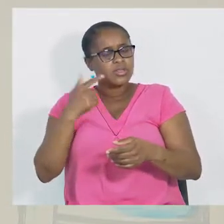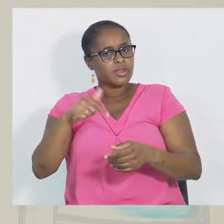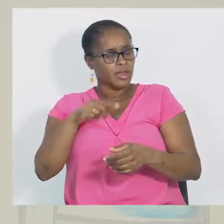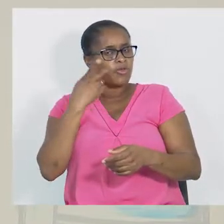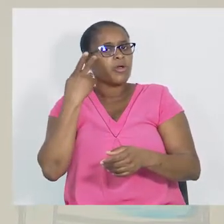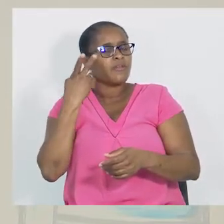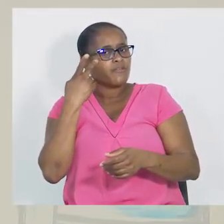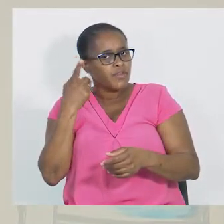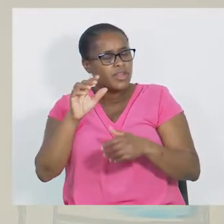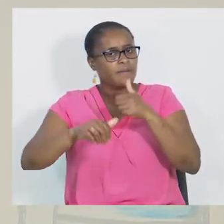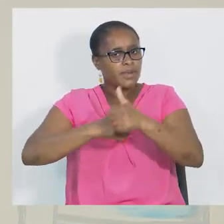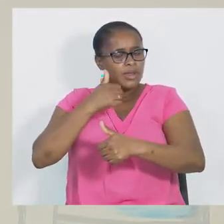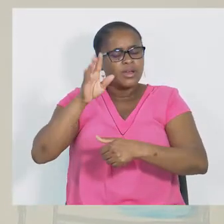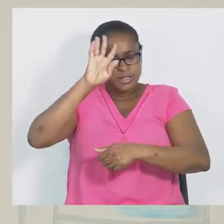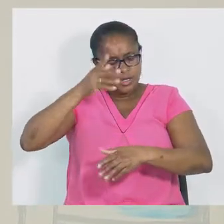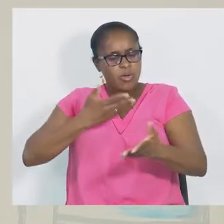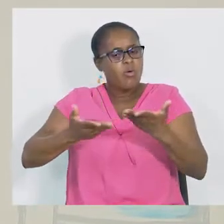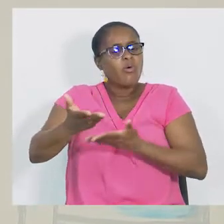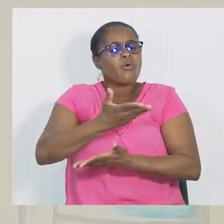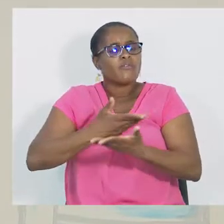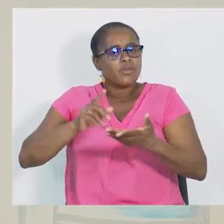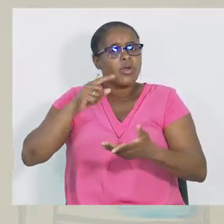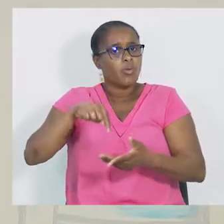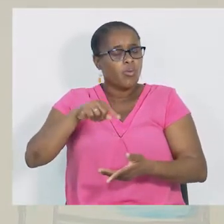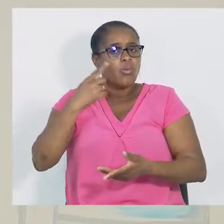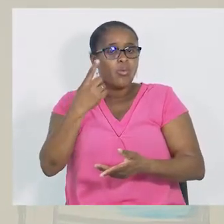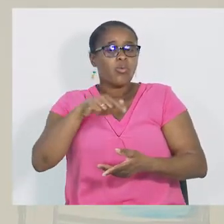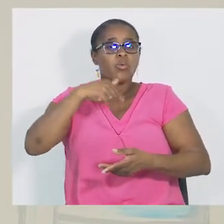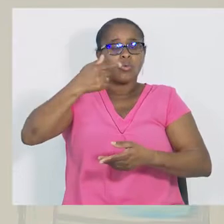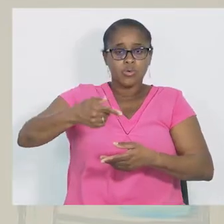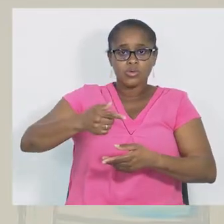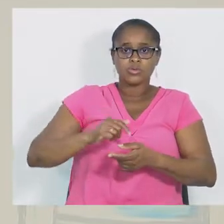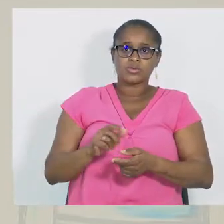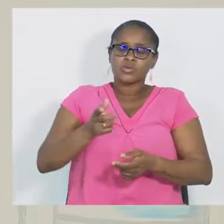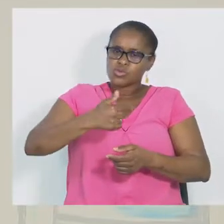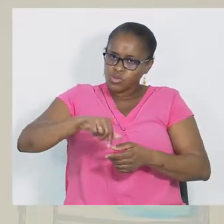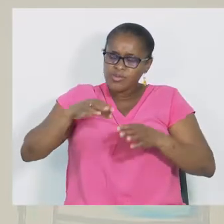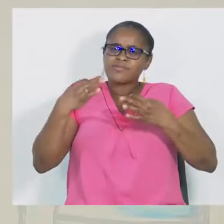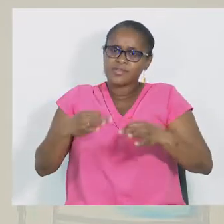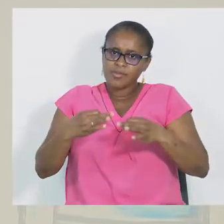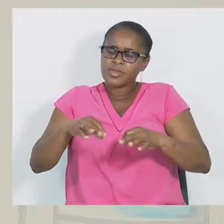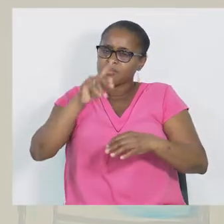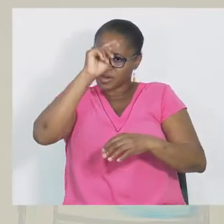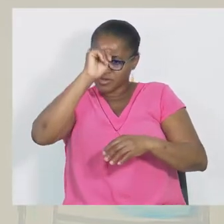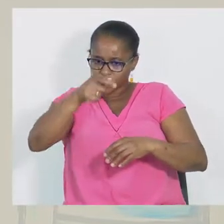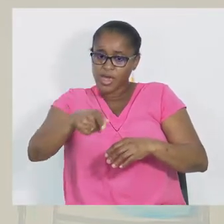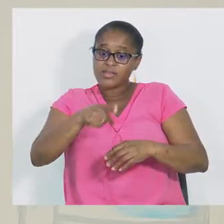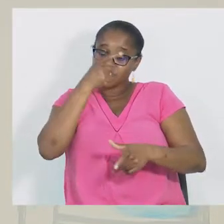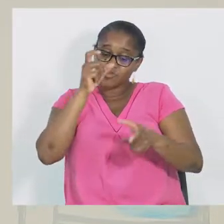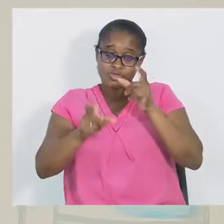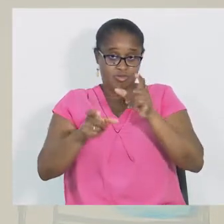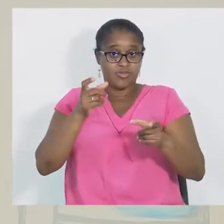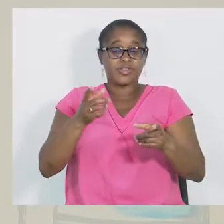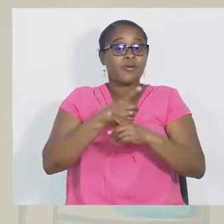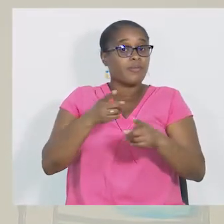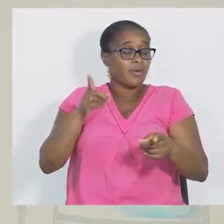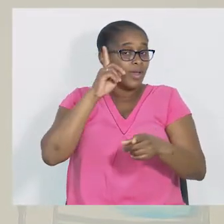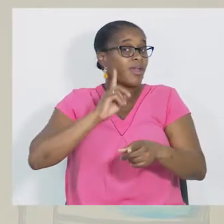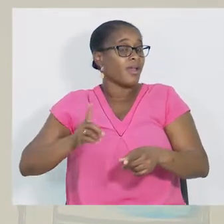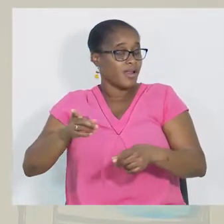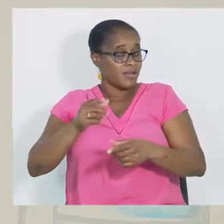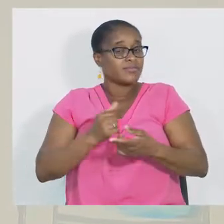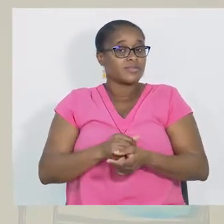ou Tilaia, ou Vó Laia, se quiserem assim, ok? E vamos agora à questão seguinte. Então, já sabem,